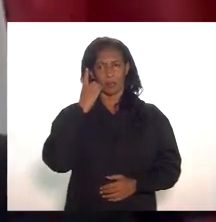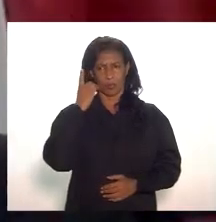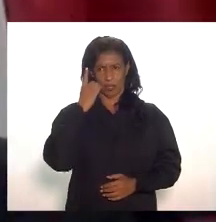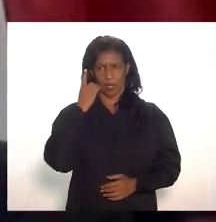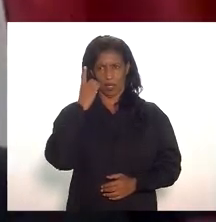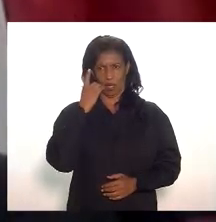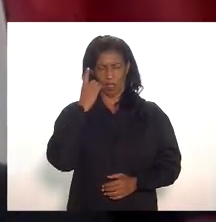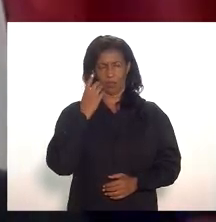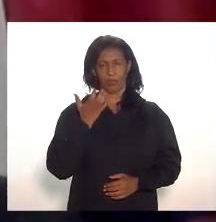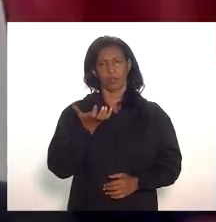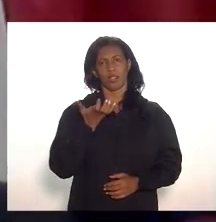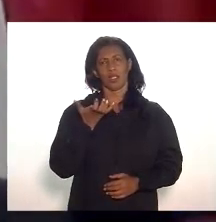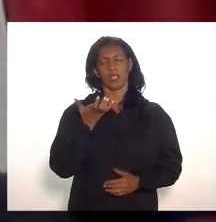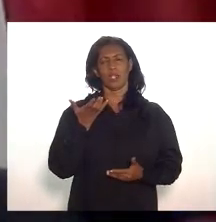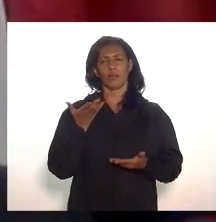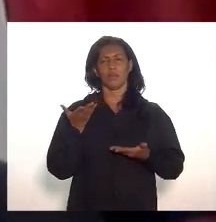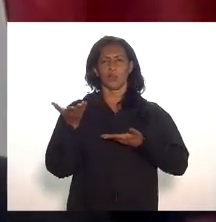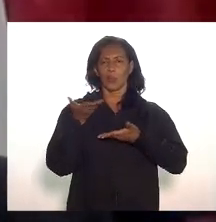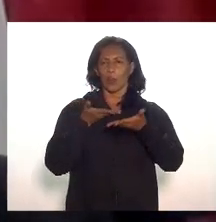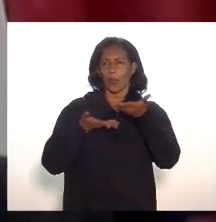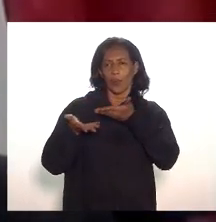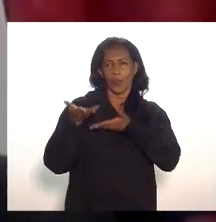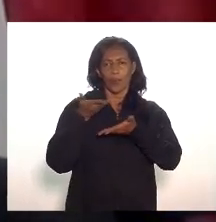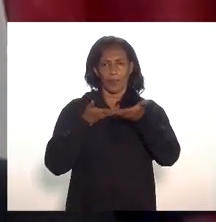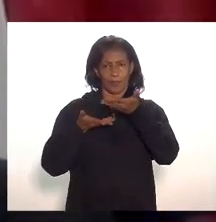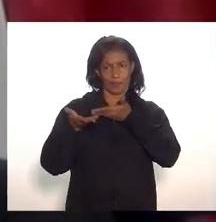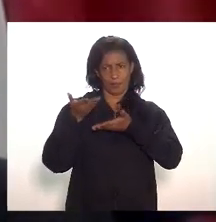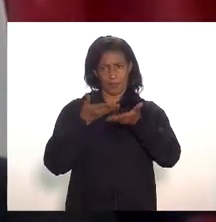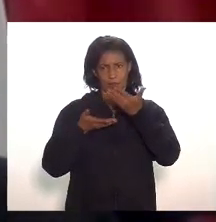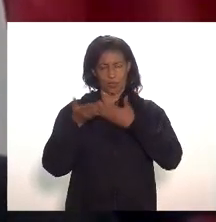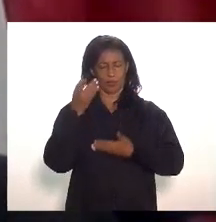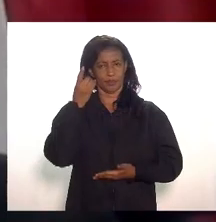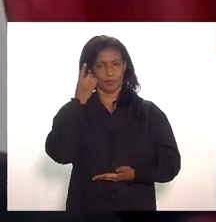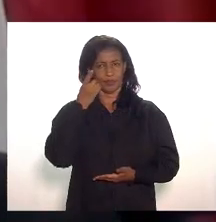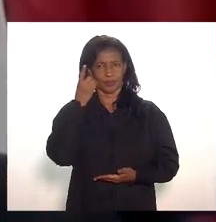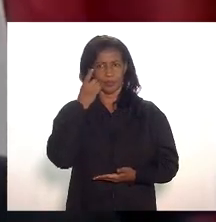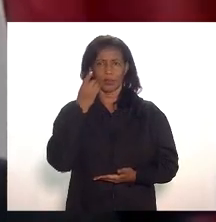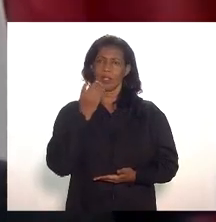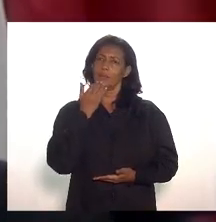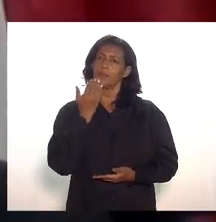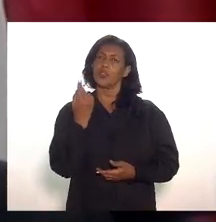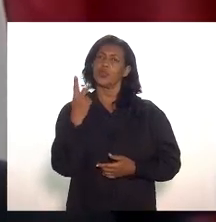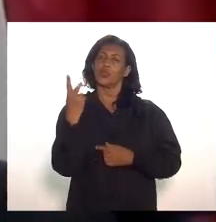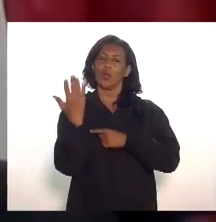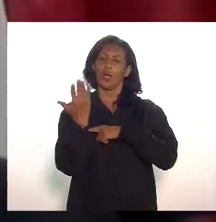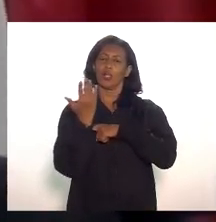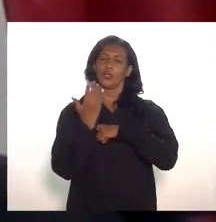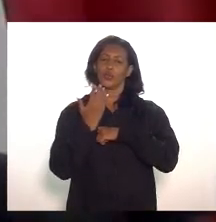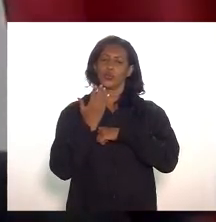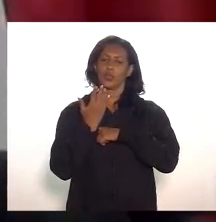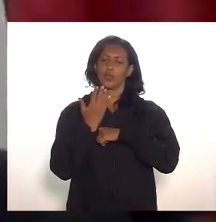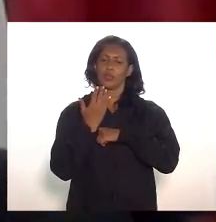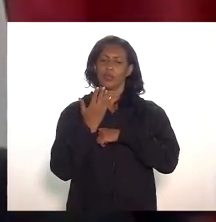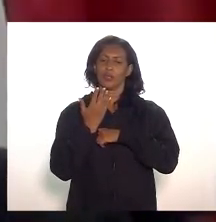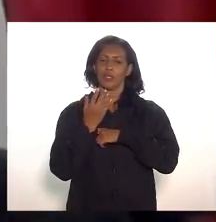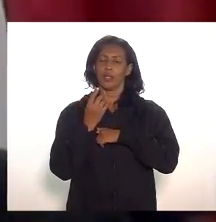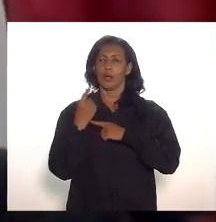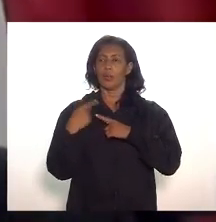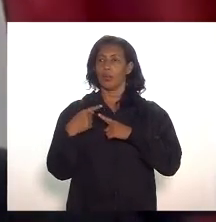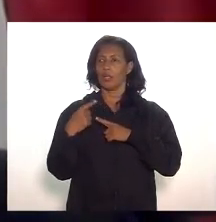de poder compartilhar com você, com Vossa Excelência, e pedir a sua ajuda, porque eu não estava presente aqui na